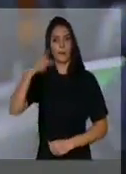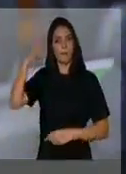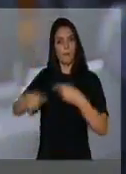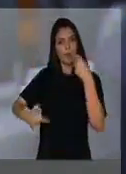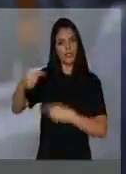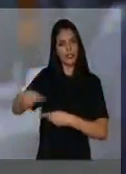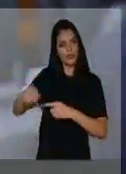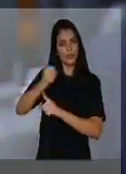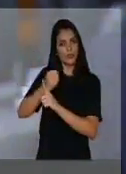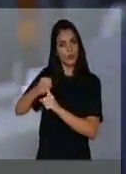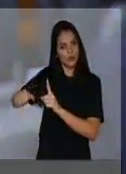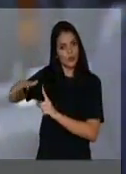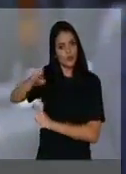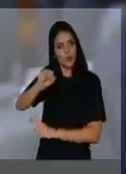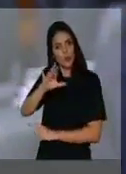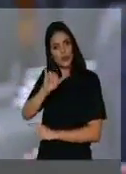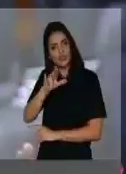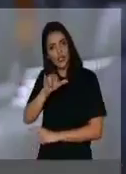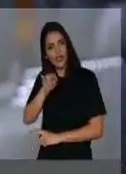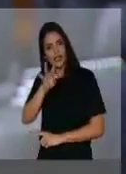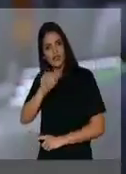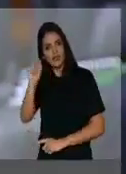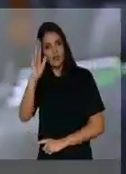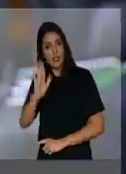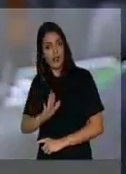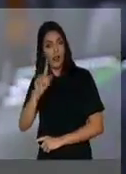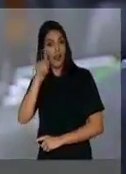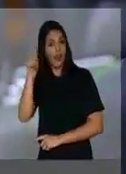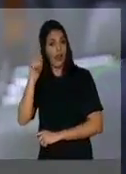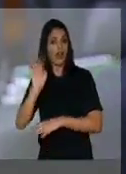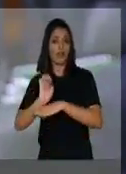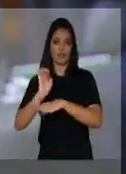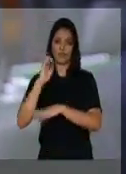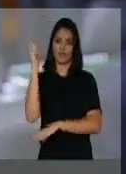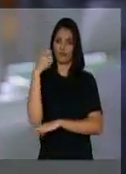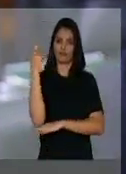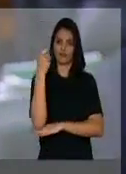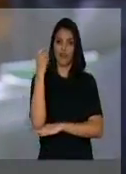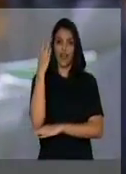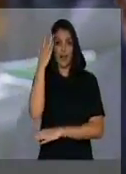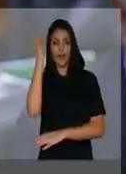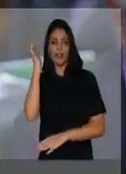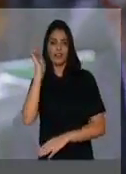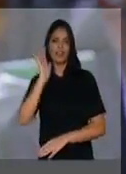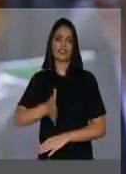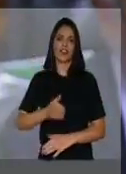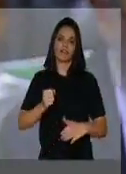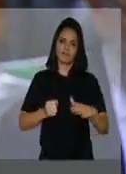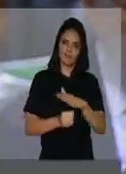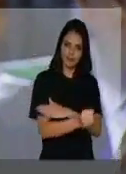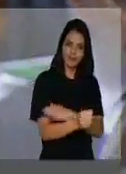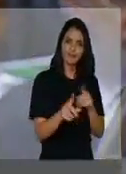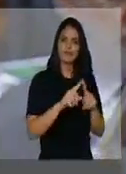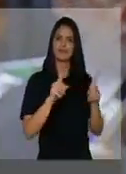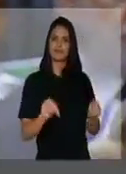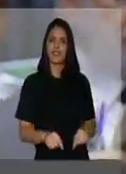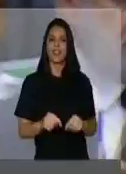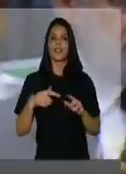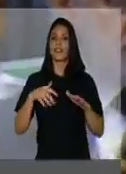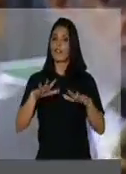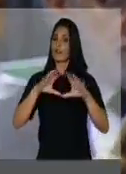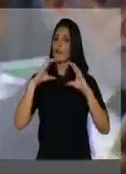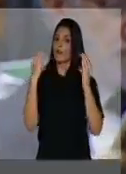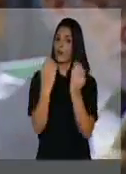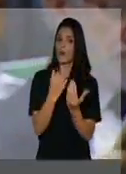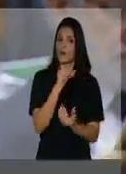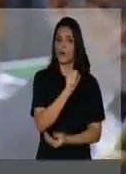Socialista Brasileiro no Rio Grande do Sul a partir de amanhã, fruto de um congresso com mais de 800